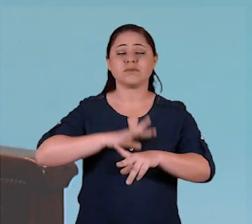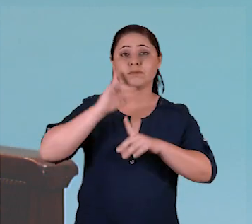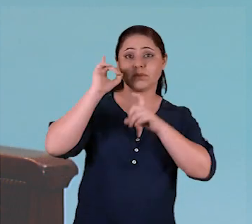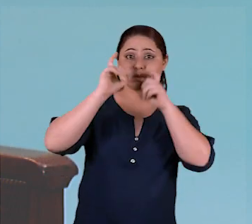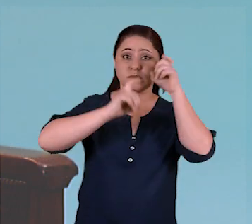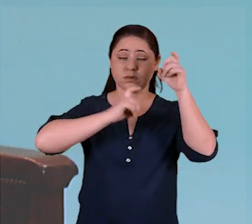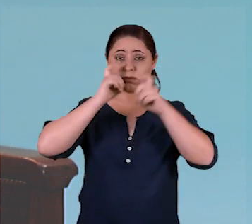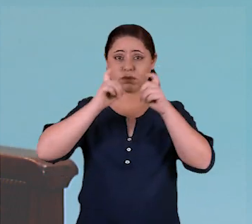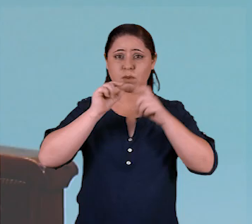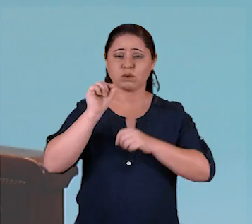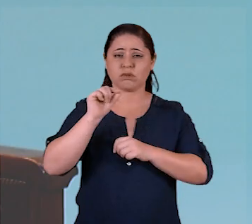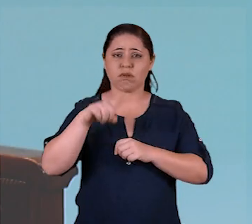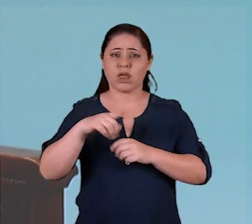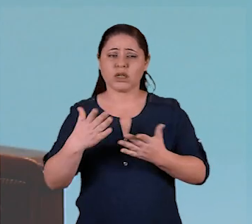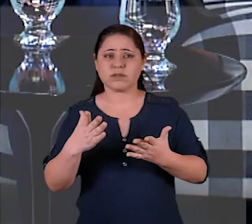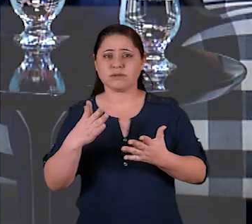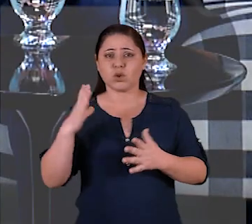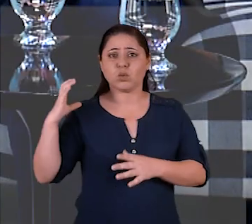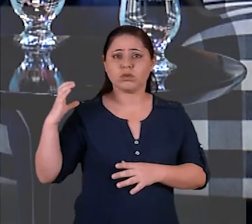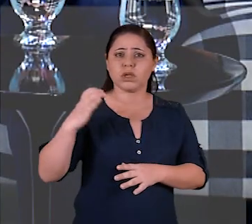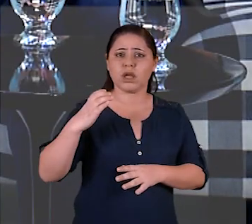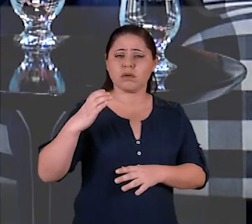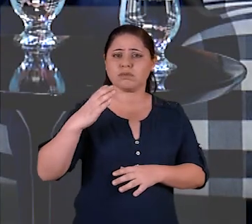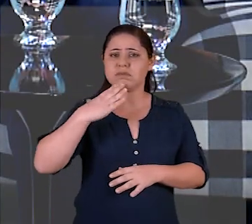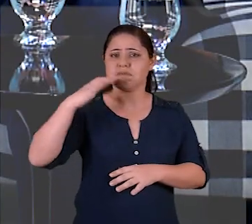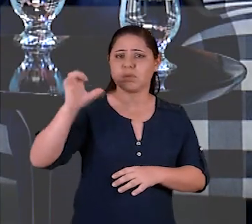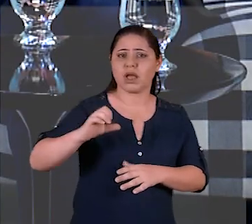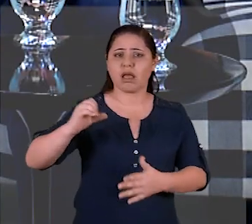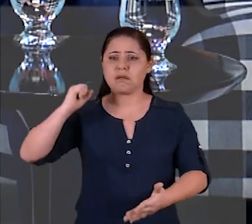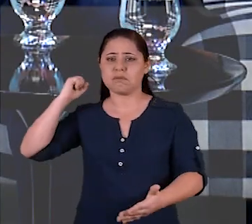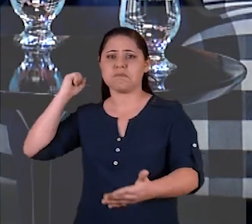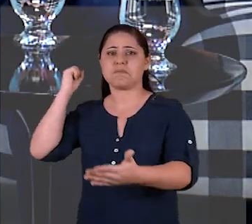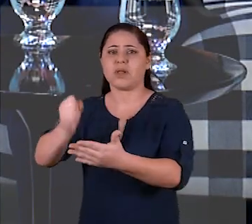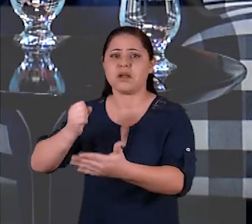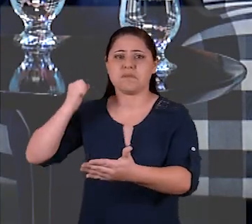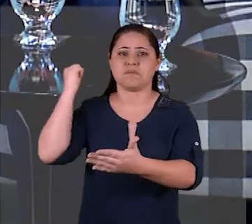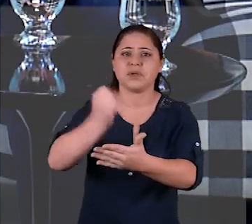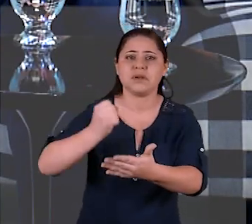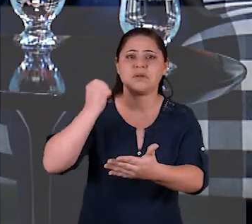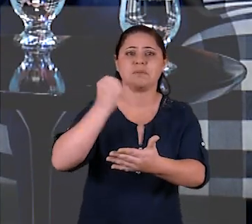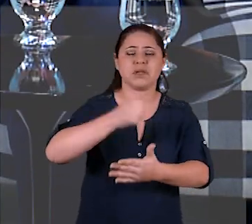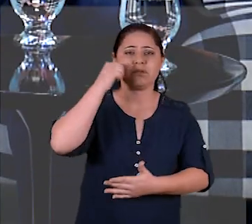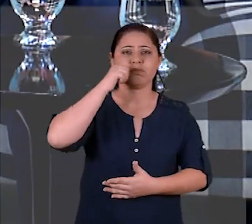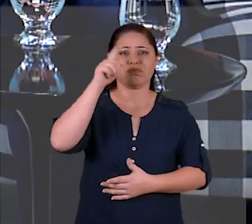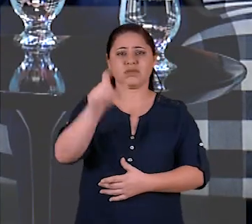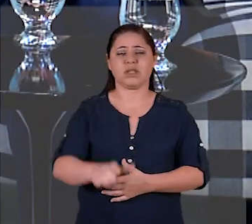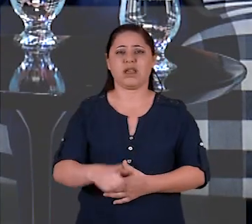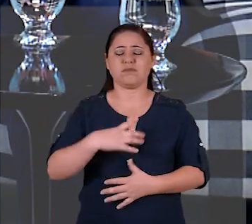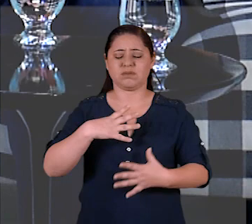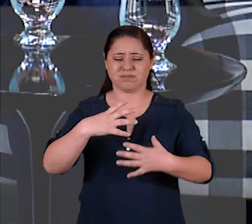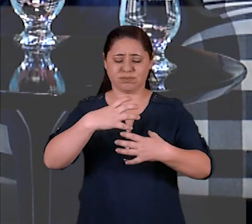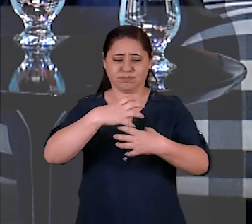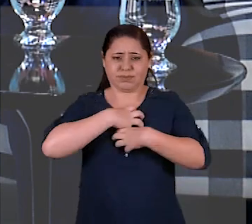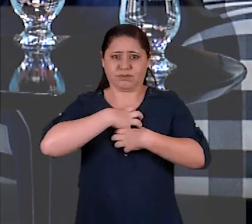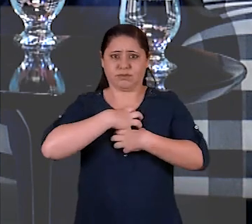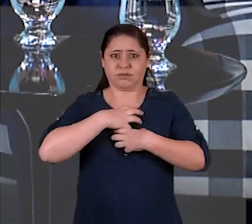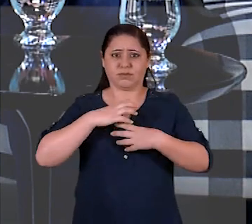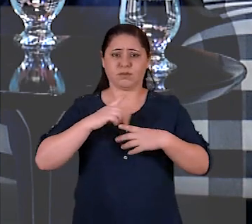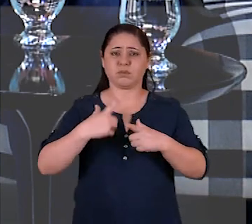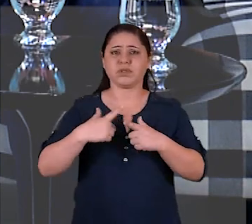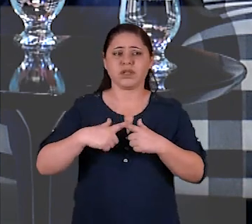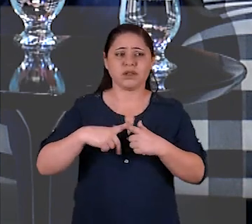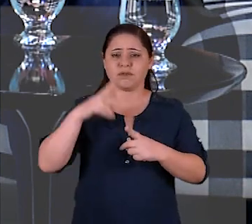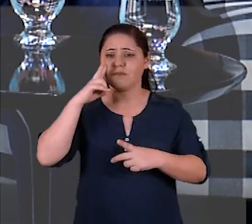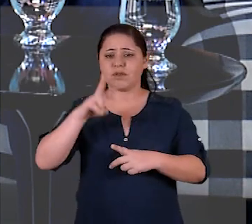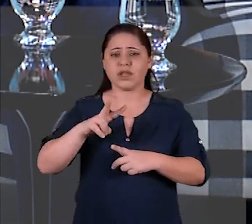nos preocupa não vamos dizer que não seriam os crimes graves, como feminicídio. O feminicídio acontece, toca a gente, não tem como não tocar, porque